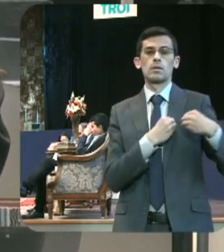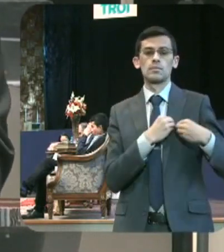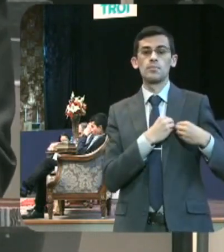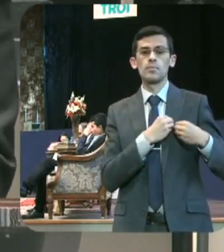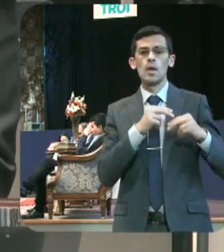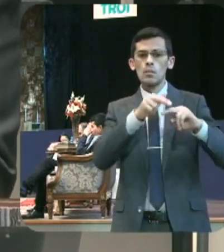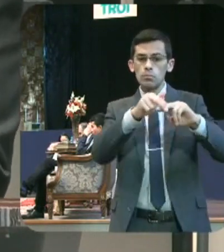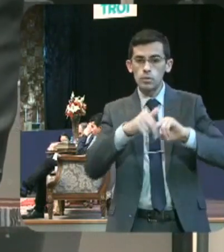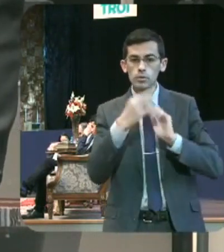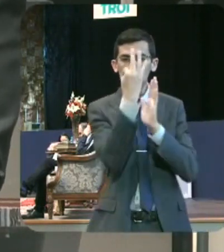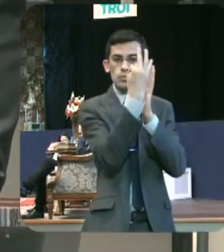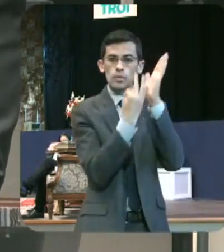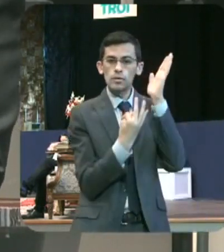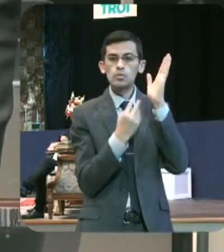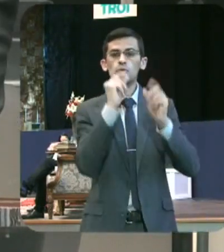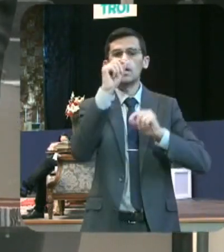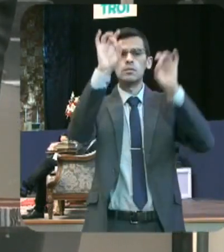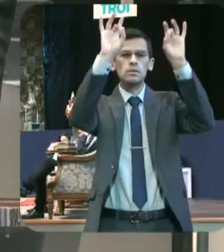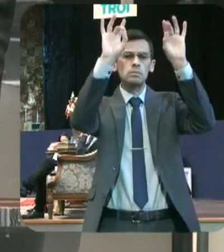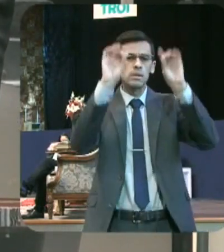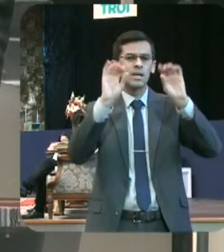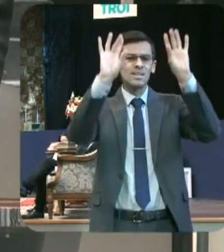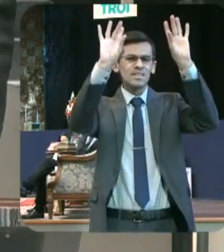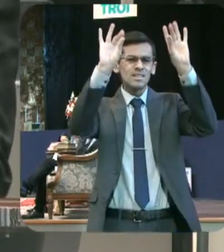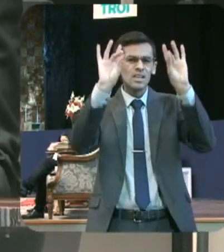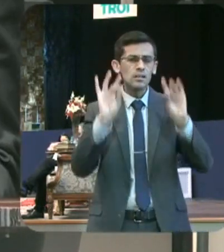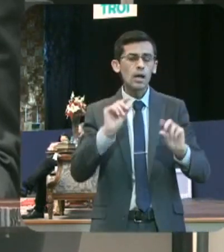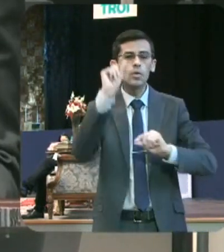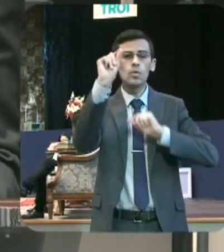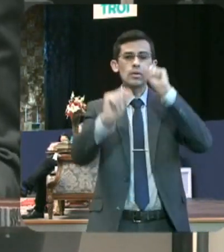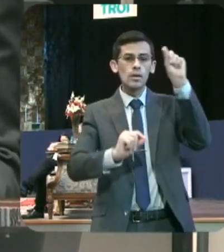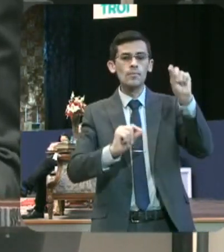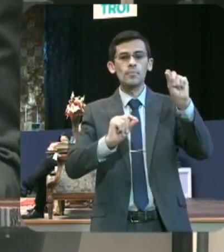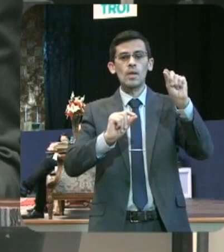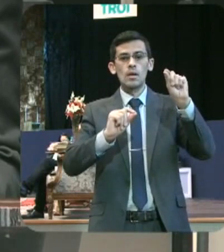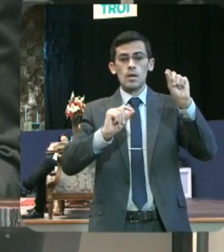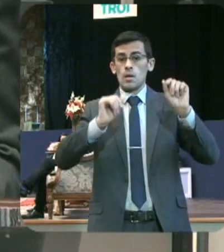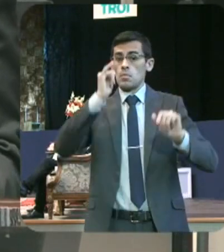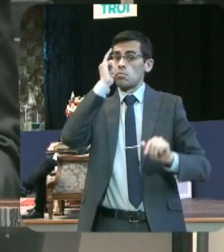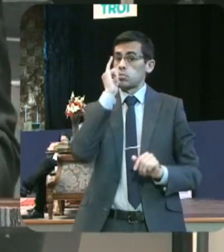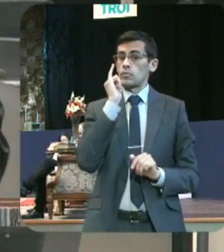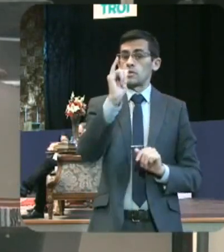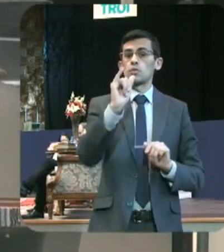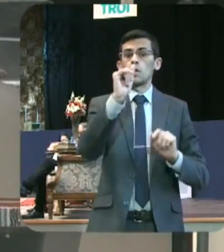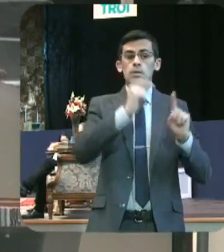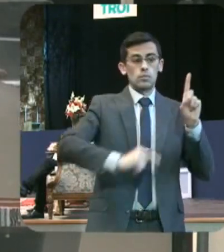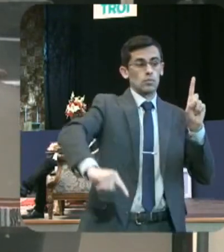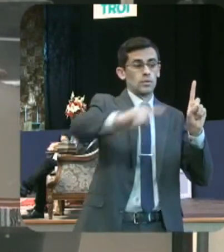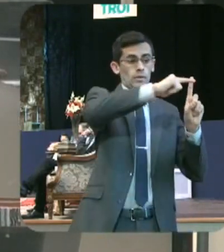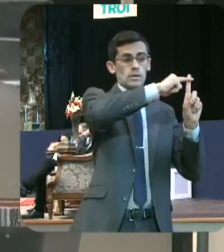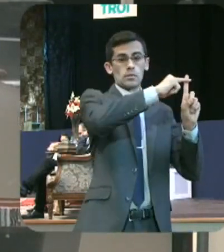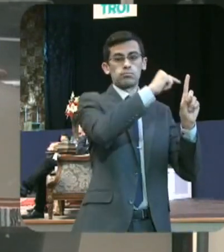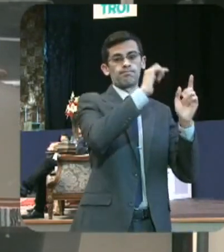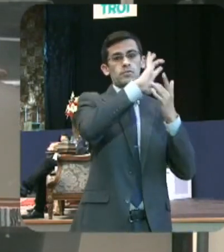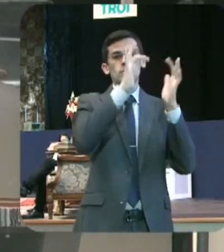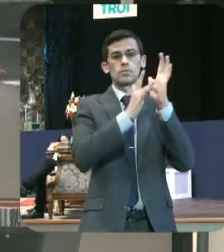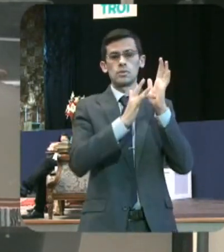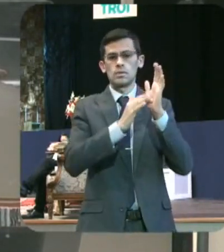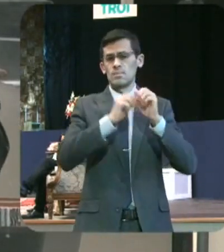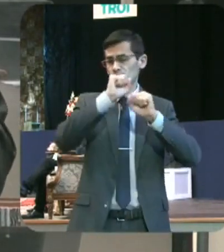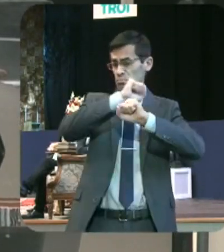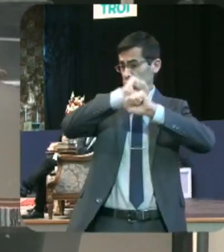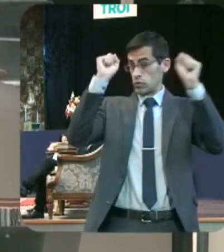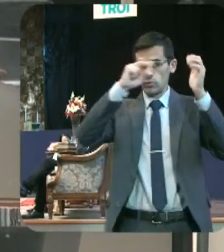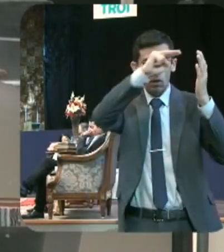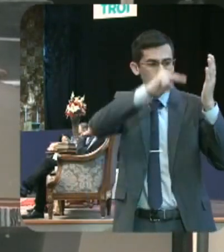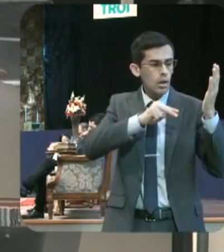esse texto é uma descrição profética da crucificação. E é impossível a gente ler essa